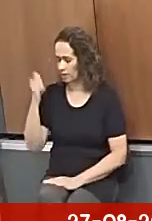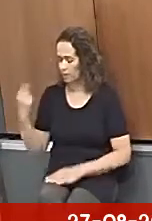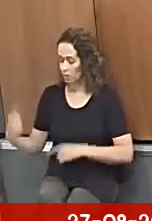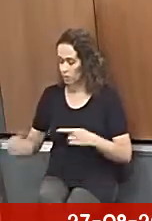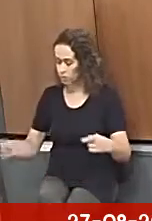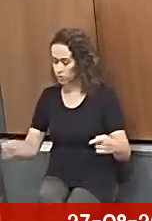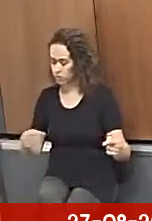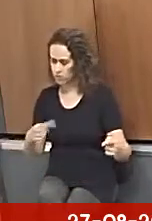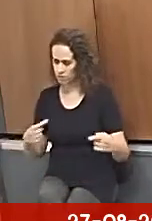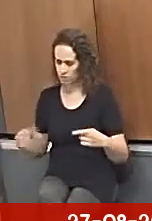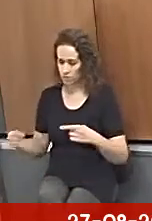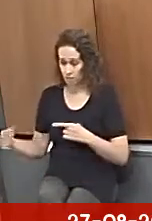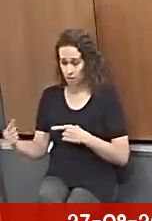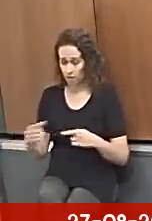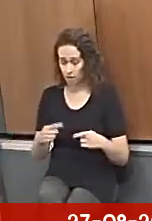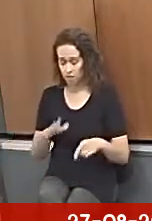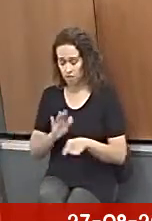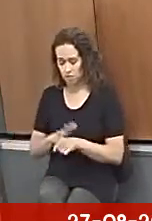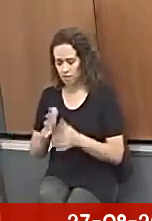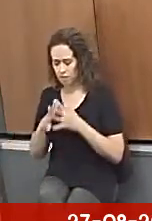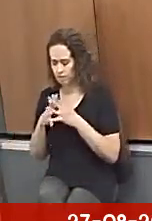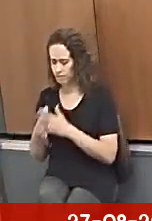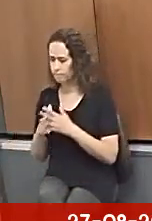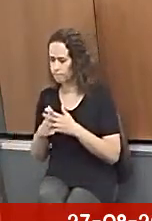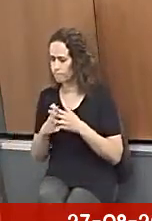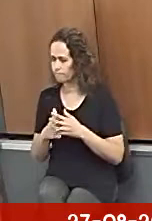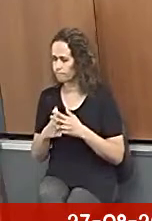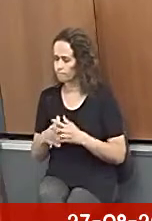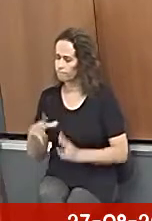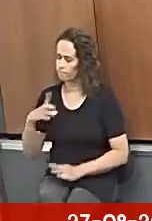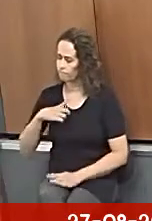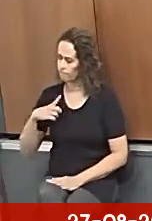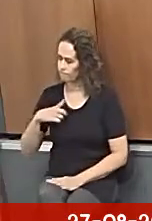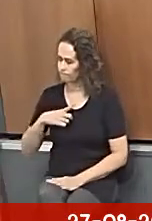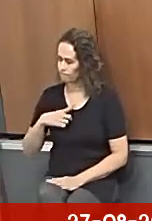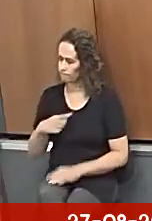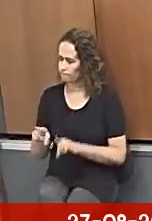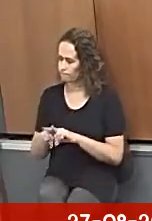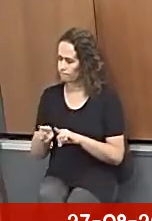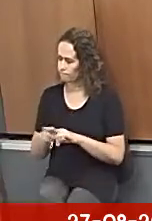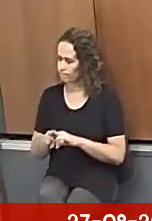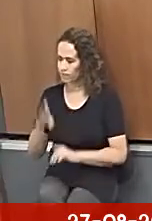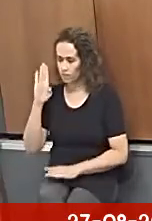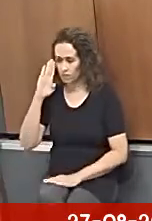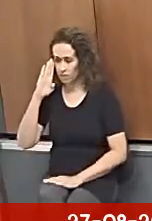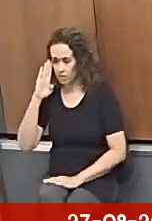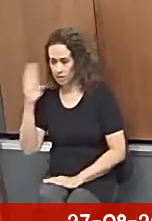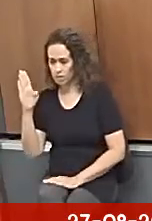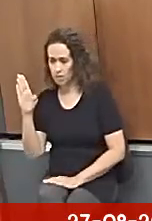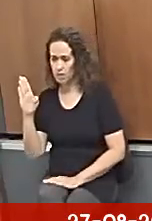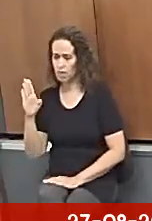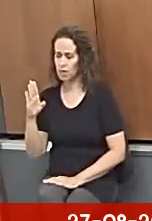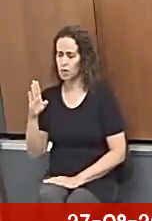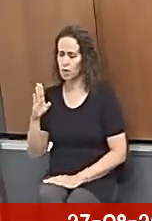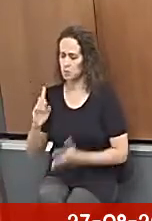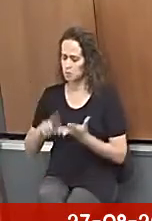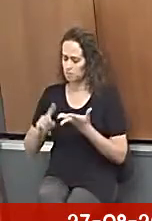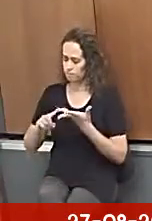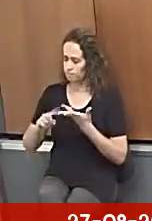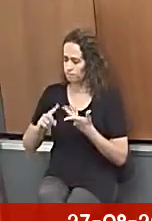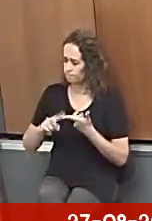bem mais complexo e eu trouxe que inclusive tivesse as fundamentações eu criei uma pauta